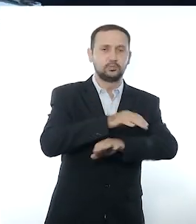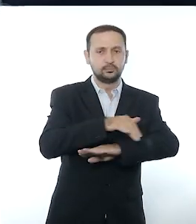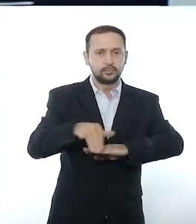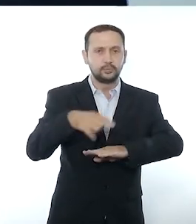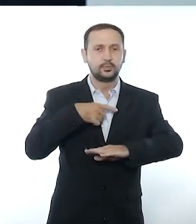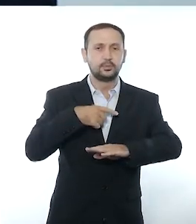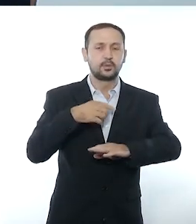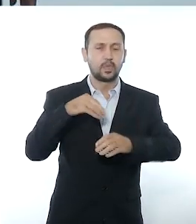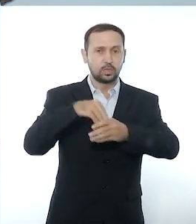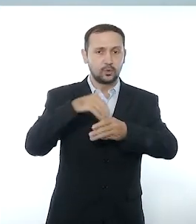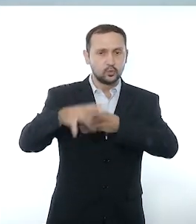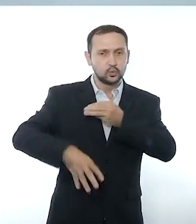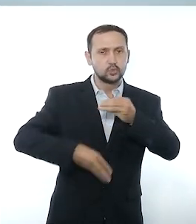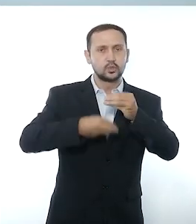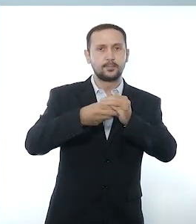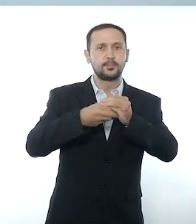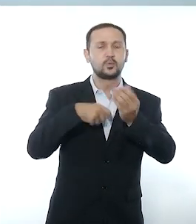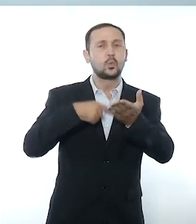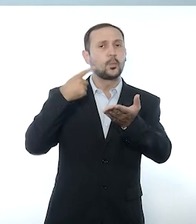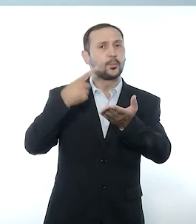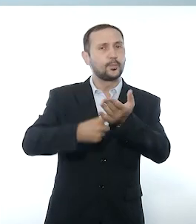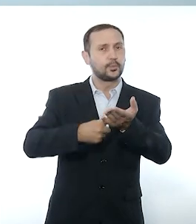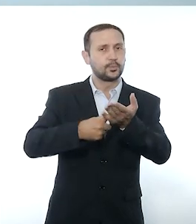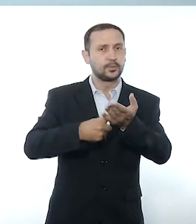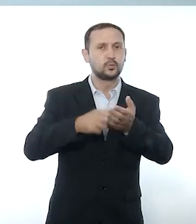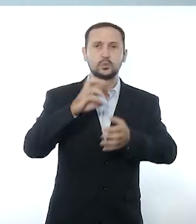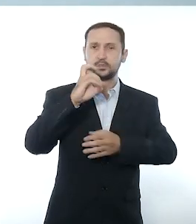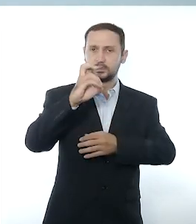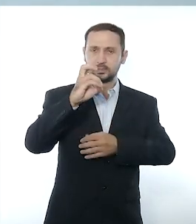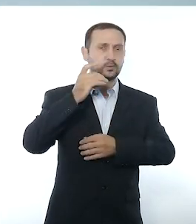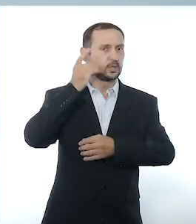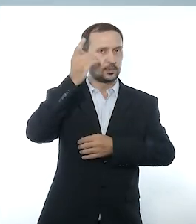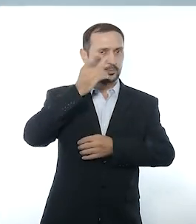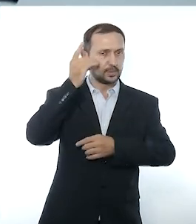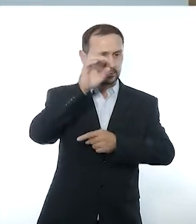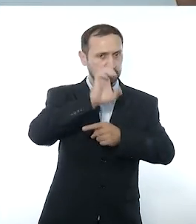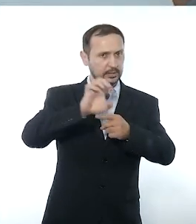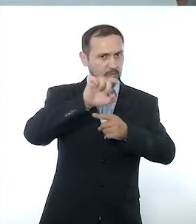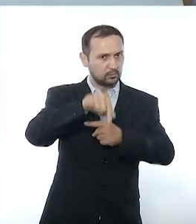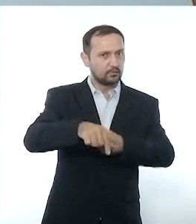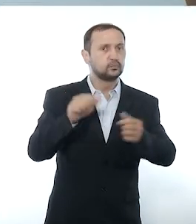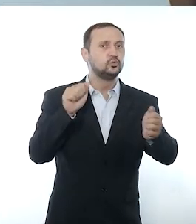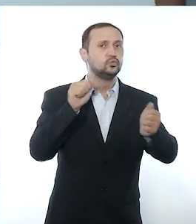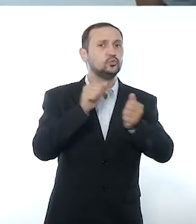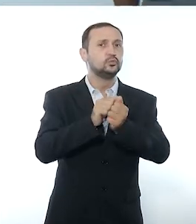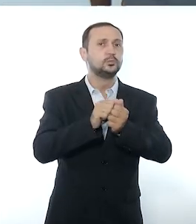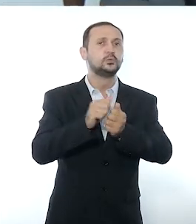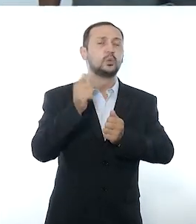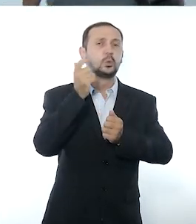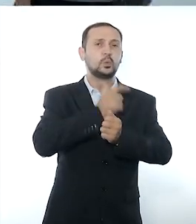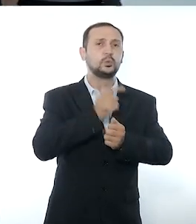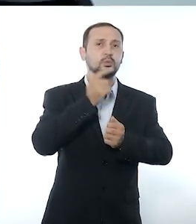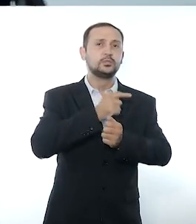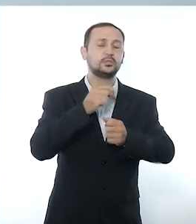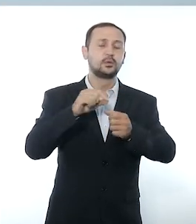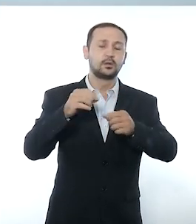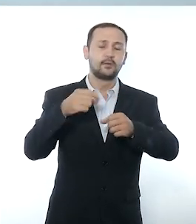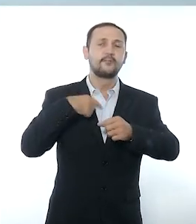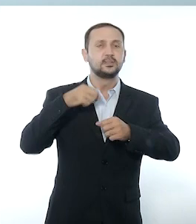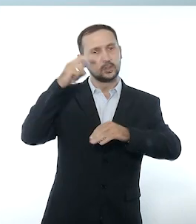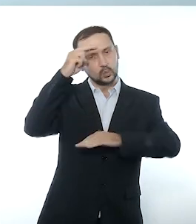prestigiando, implementando no orçamento através de um compromisso dos 5 deputados estaduais que aqui estavam, para que possamos viabilizar